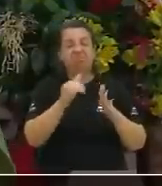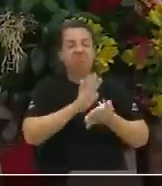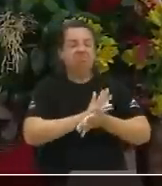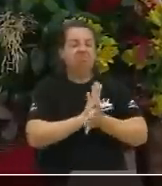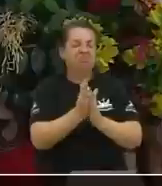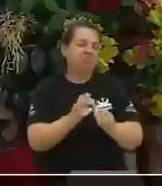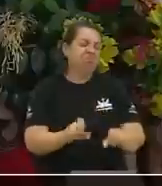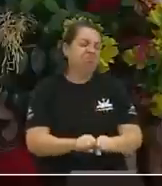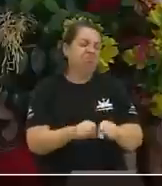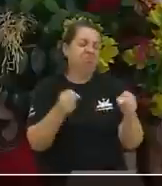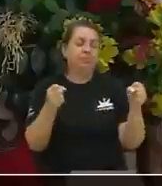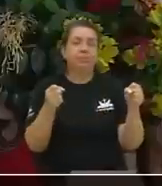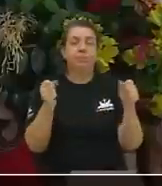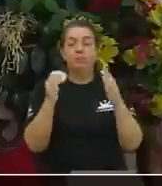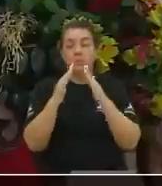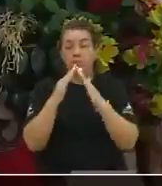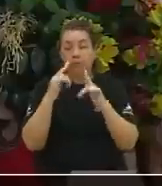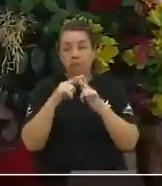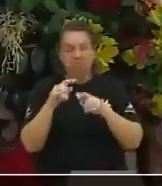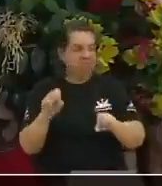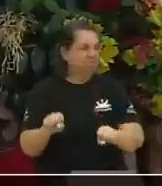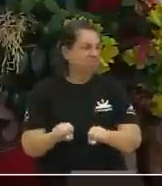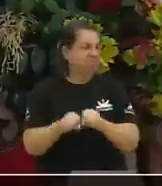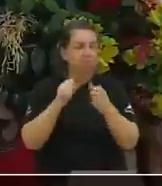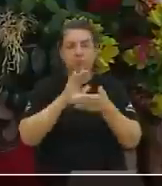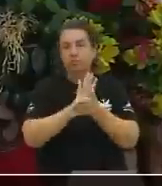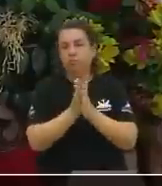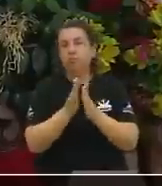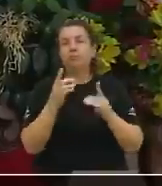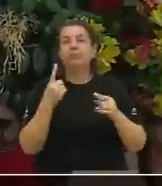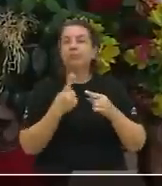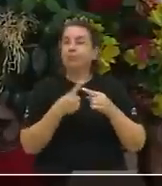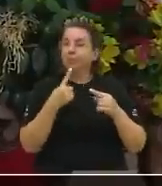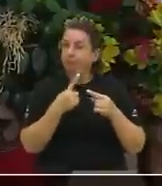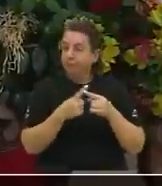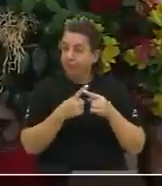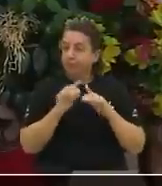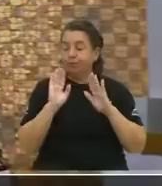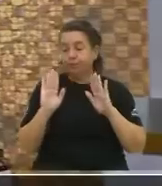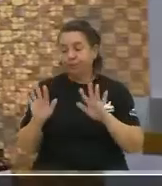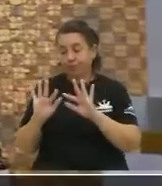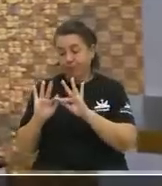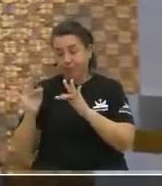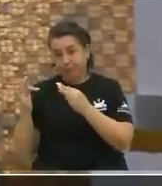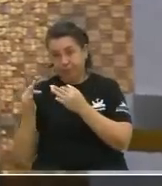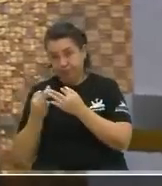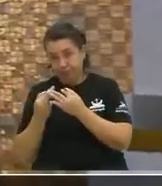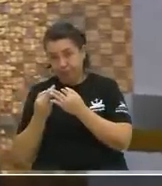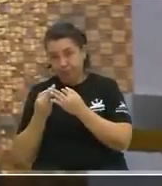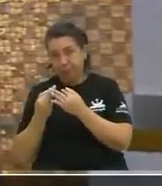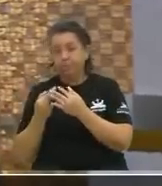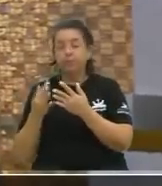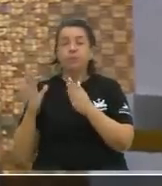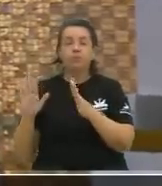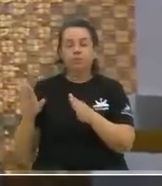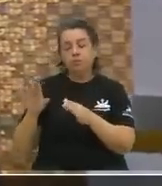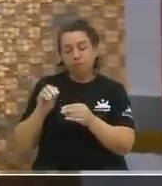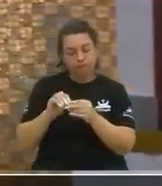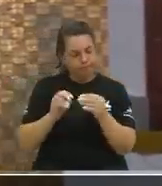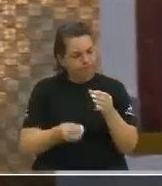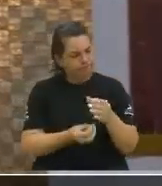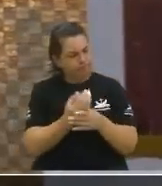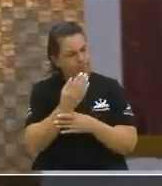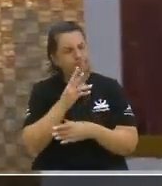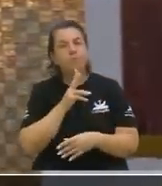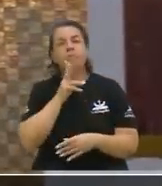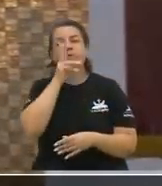destrua a igreja. Por quê? Porque quando a família é bem formada, é uma